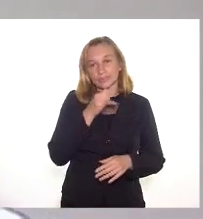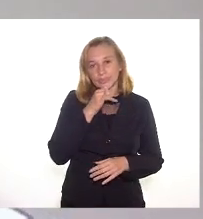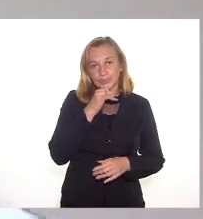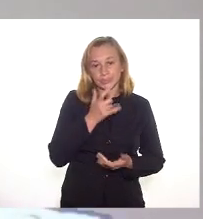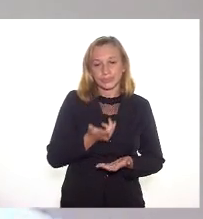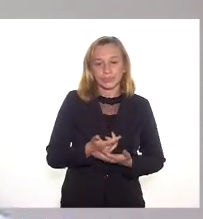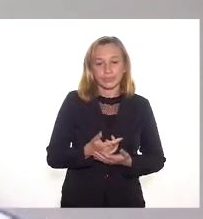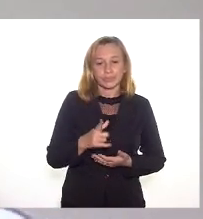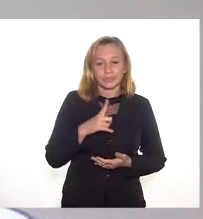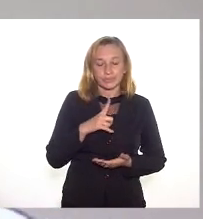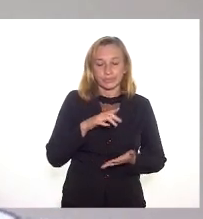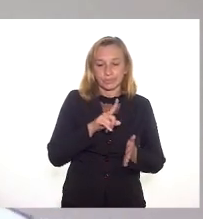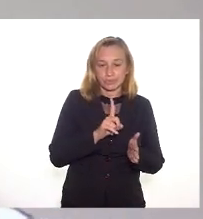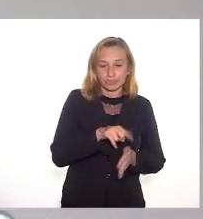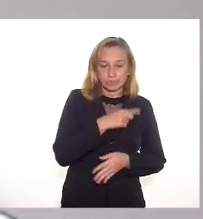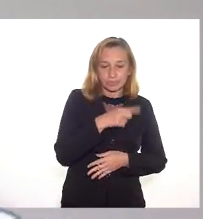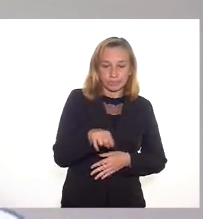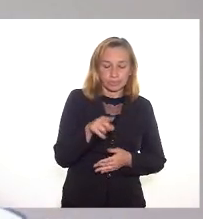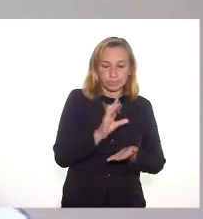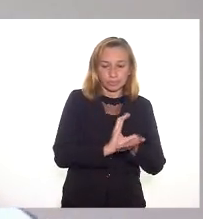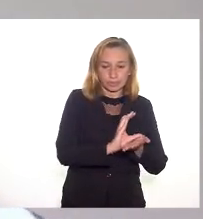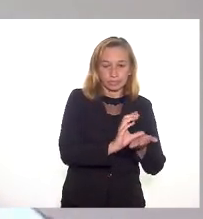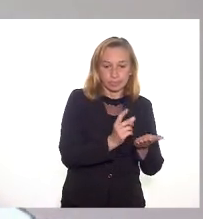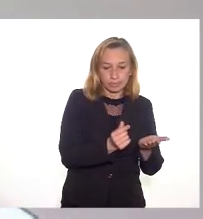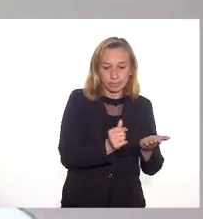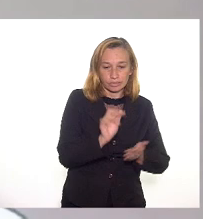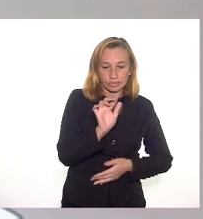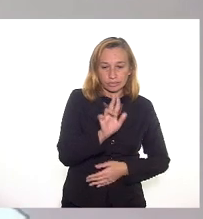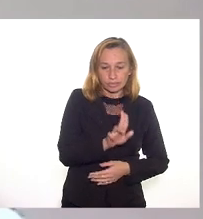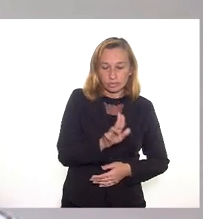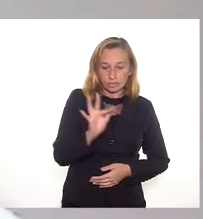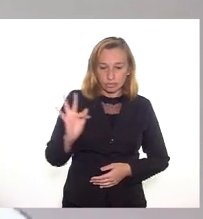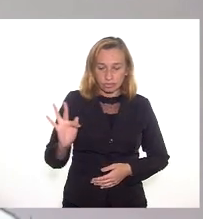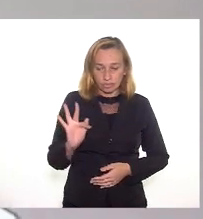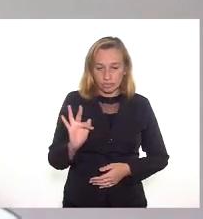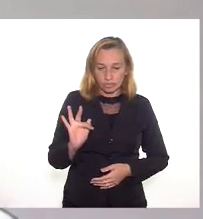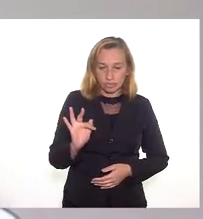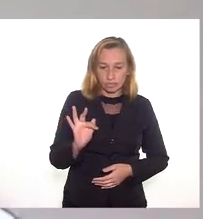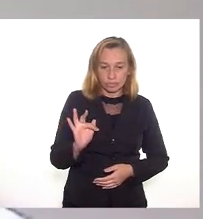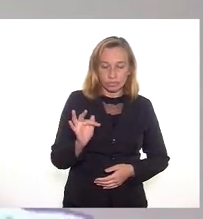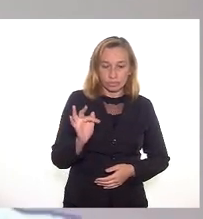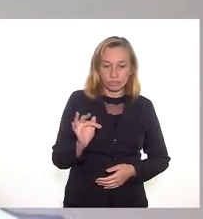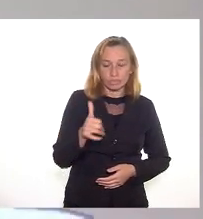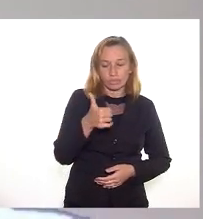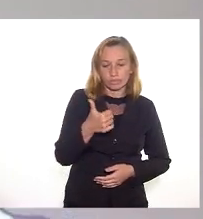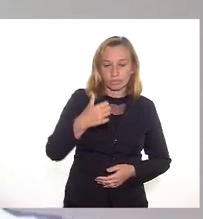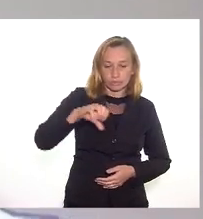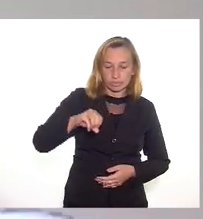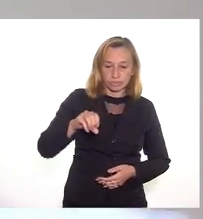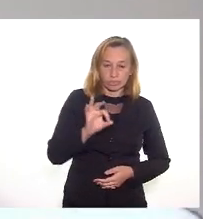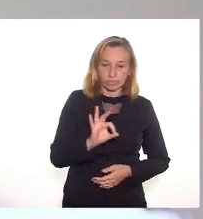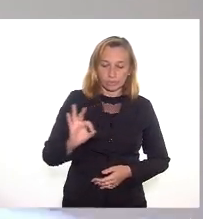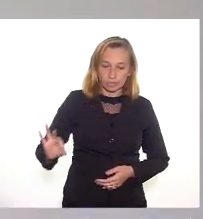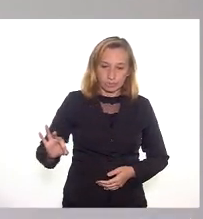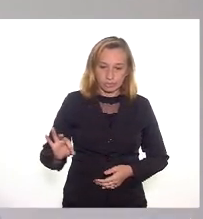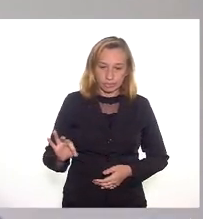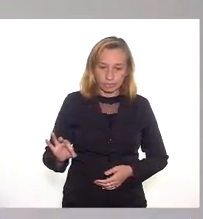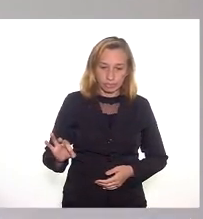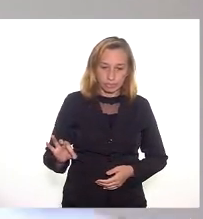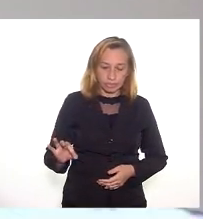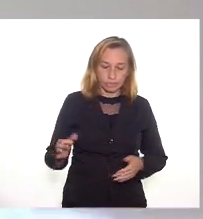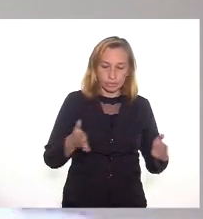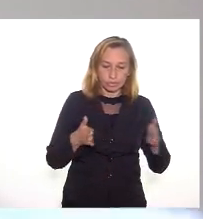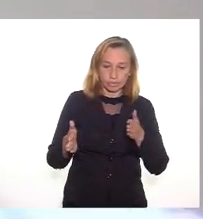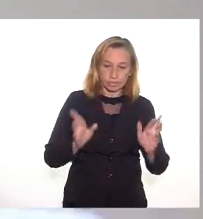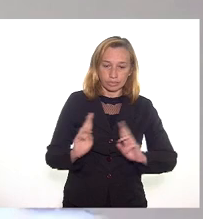de que houve um corte no orçamento da UF de quase 20% 19% do orçamento de 2021 em relação a 2020